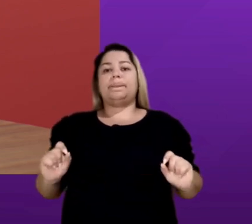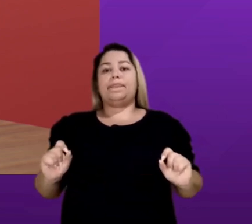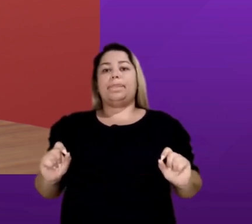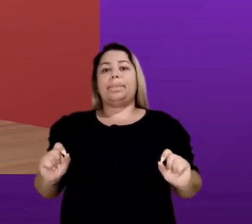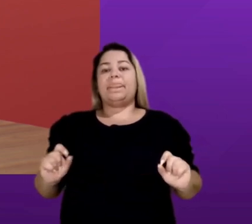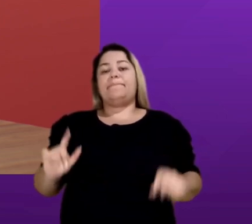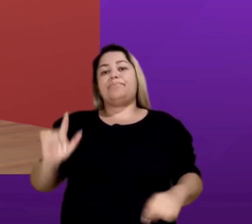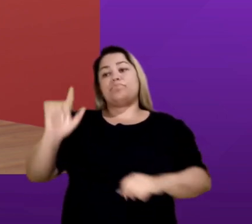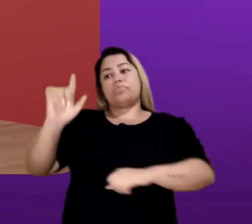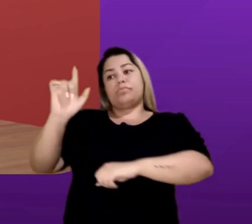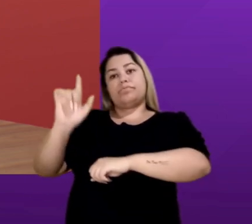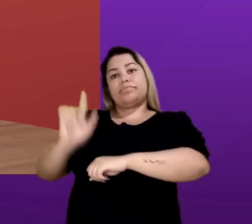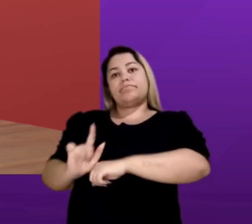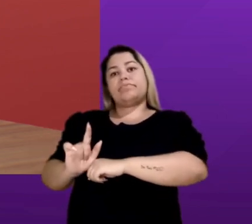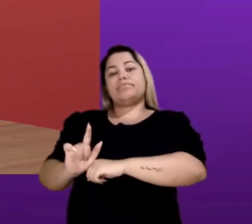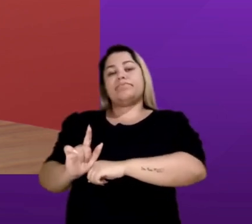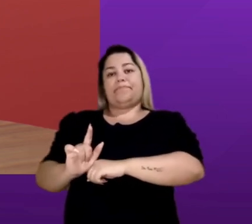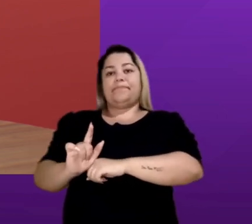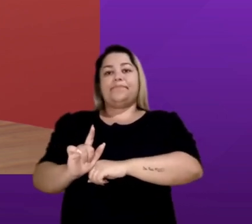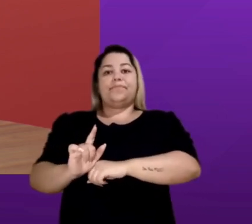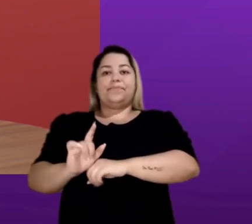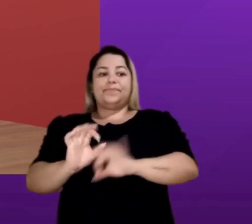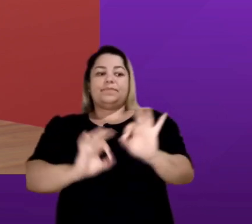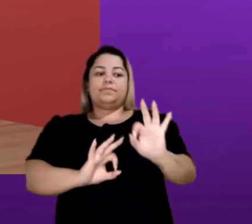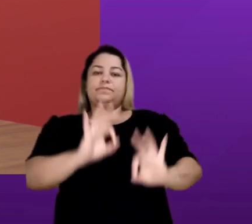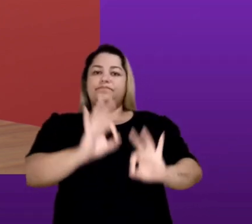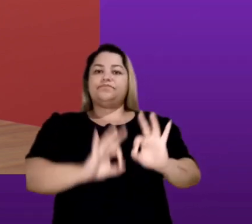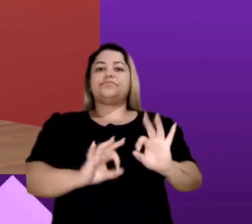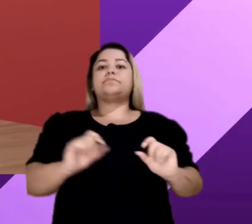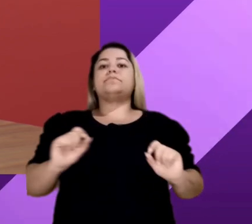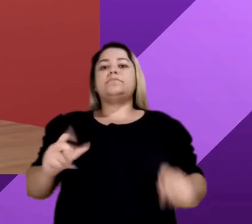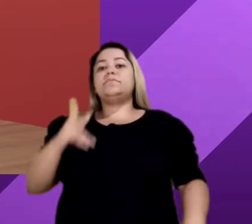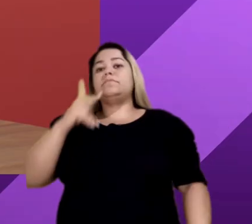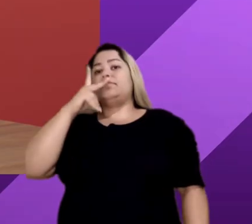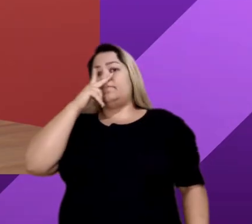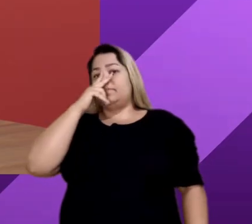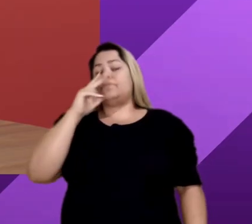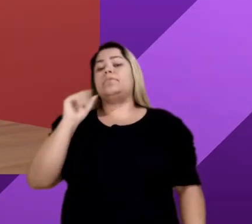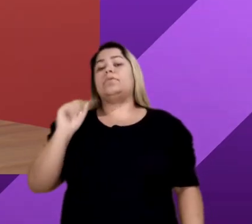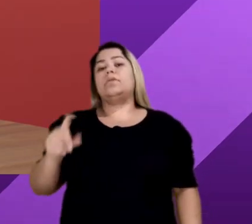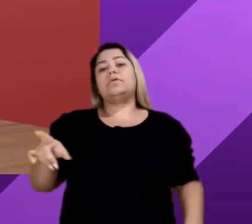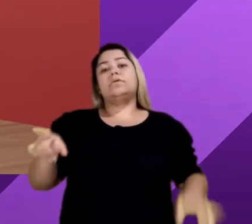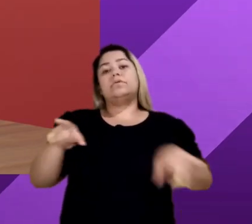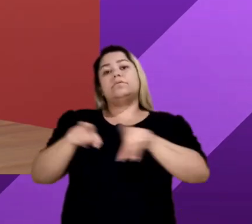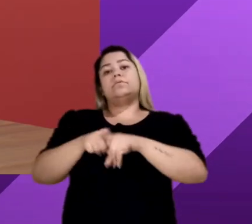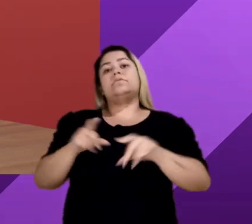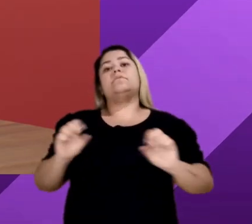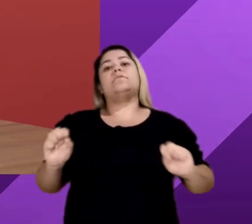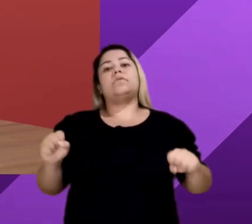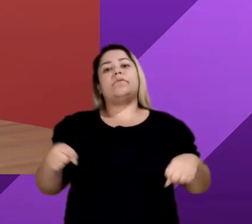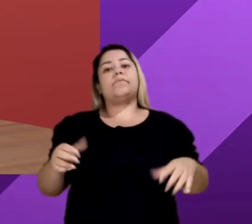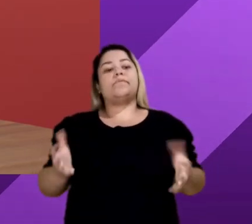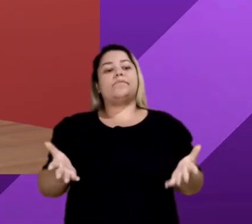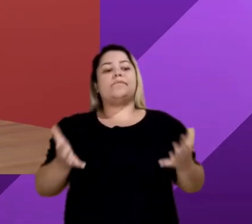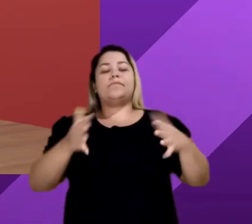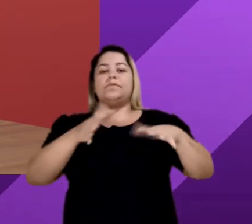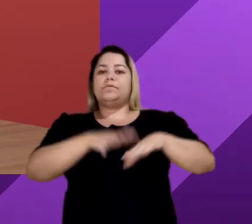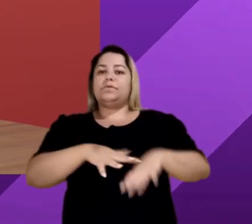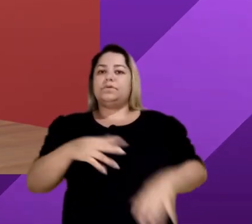gestão mais horizontalizada possível. Acho que a horizontalidade e a inclusão dos dois